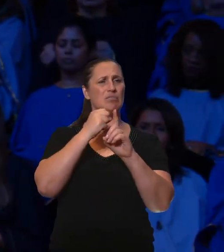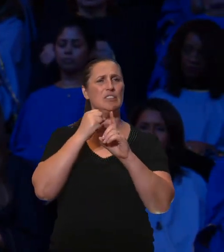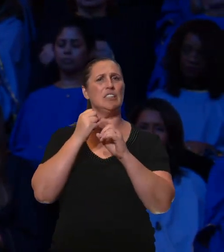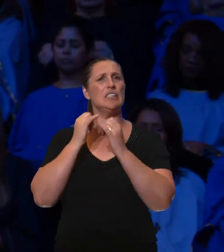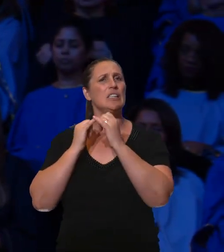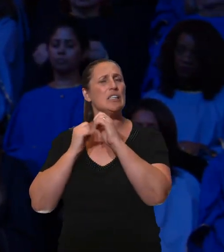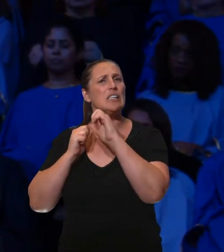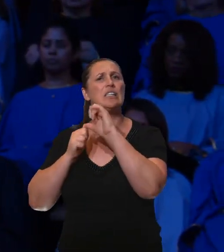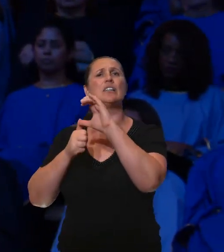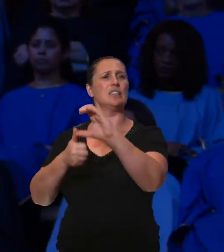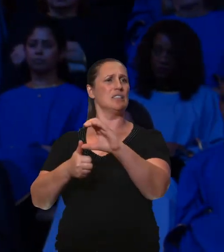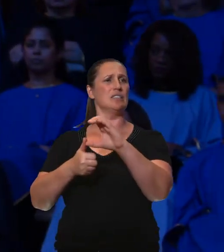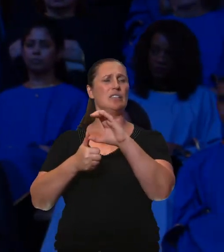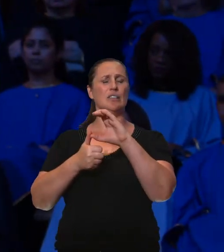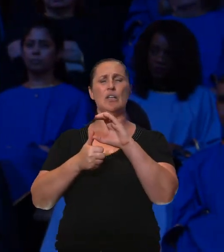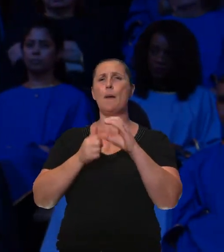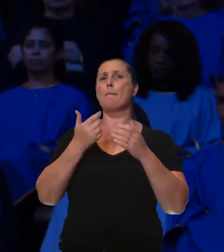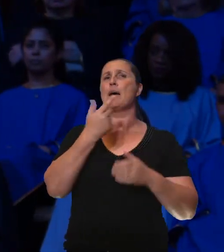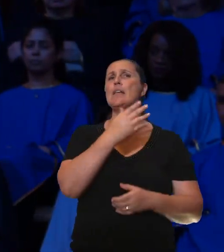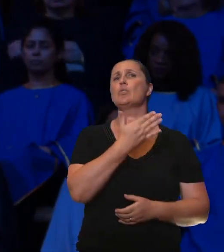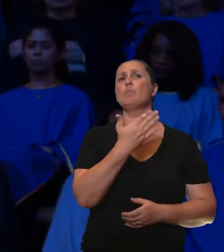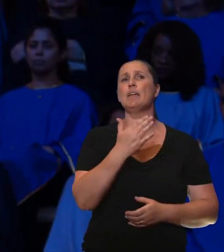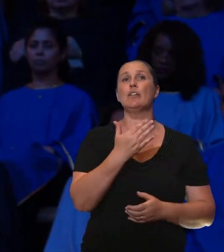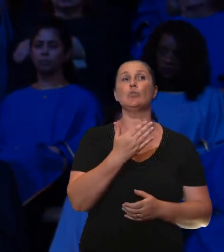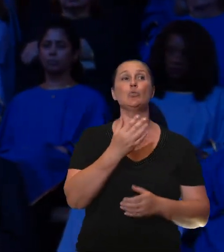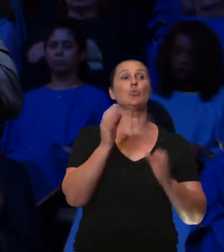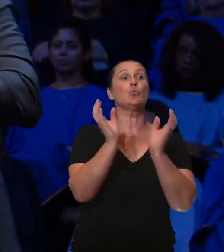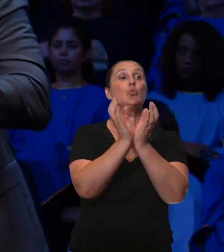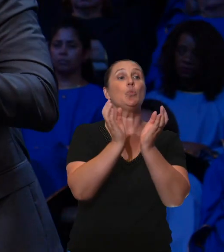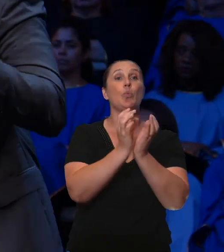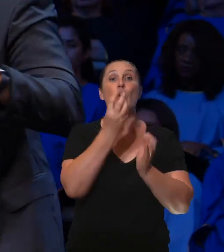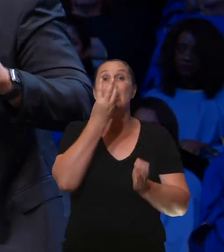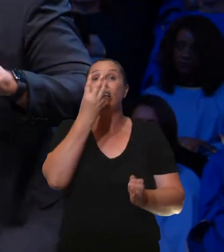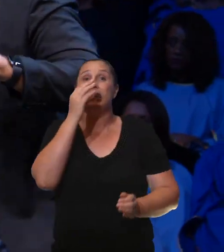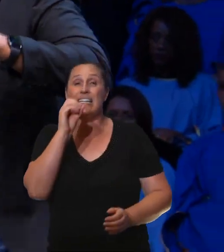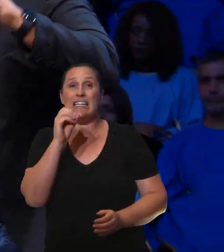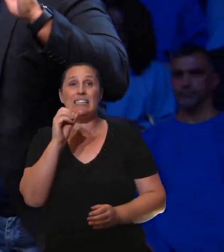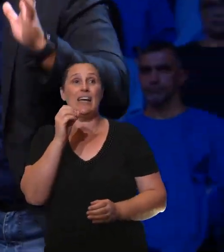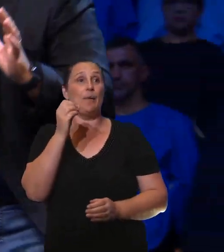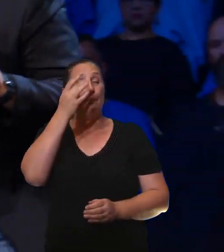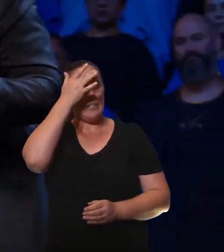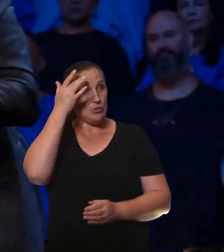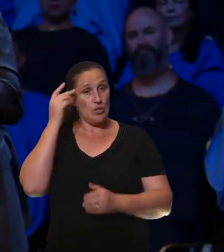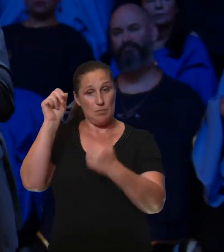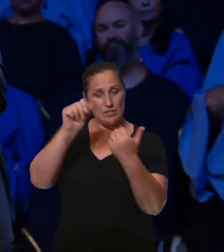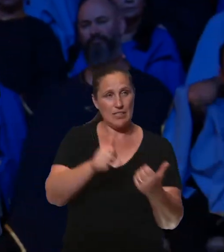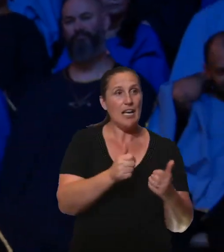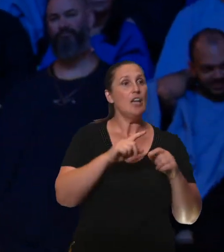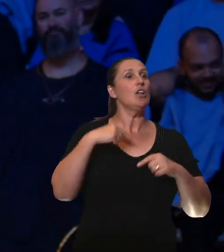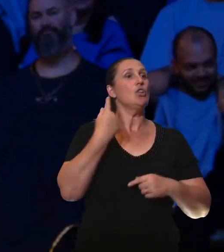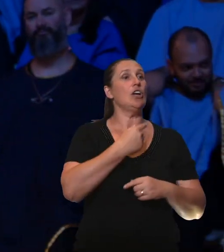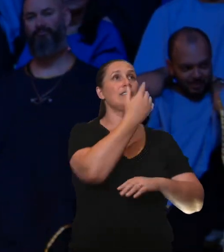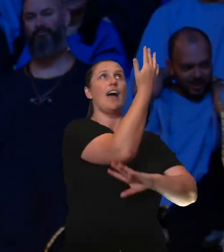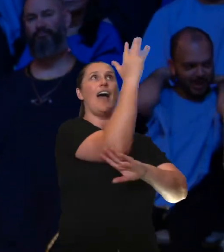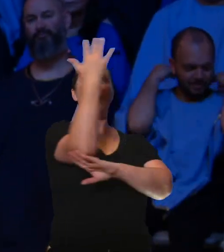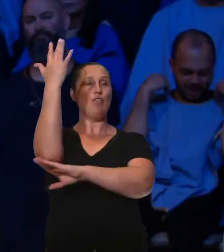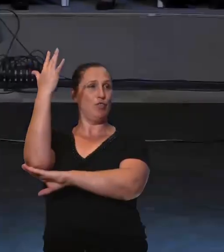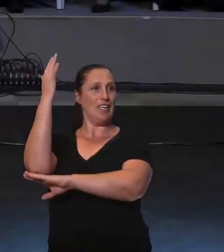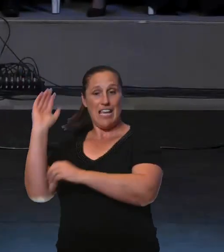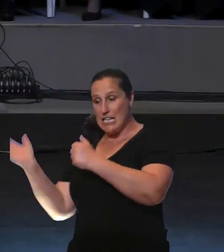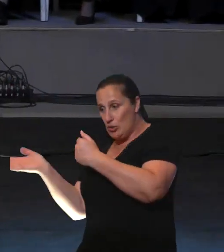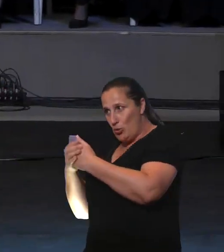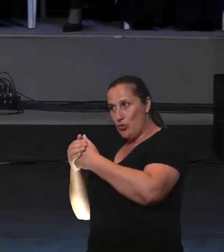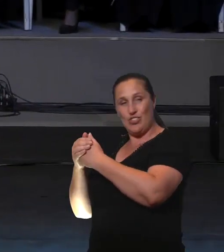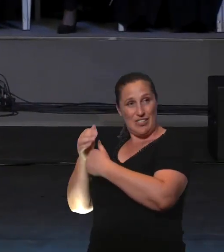nós estávamos num grupo de uns 30 irmãos para batizar, nós escondíamos eles nos arbustos. Eu